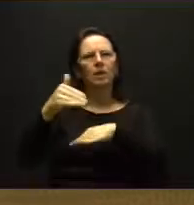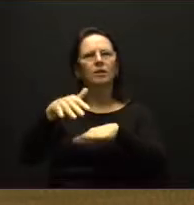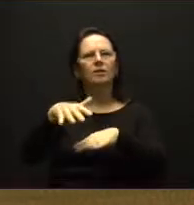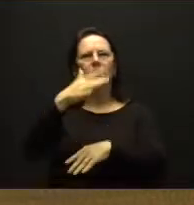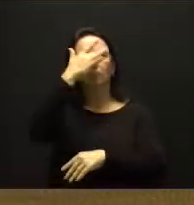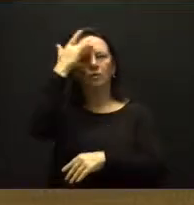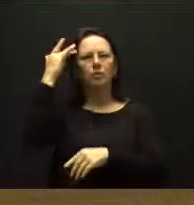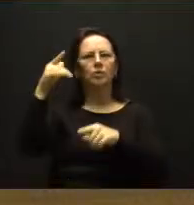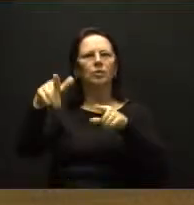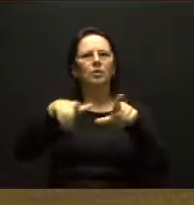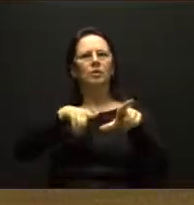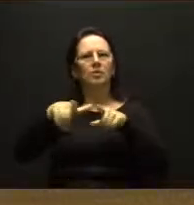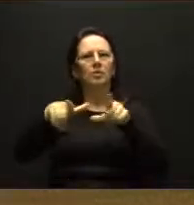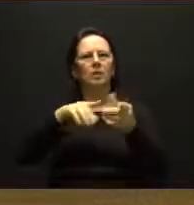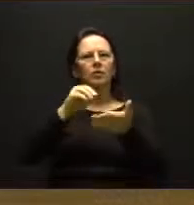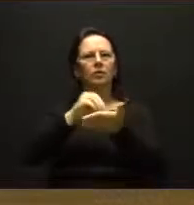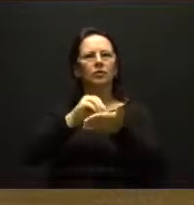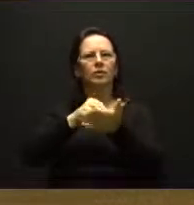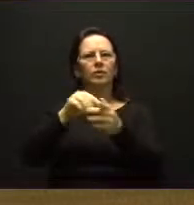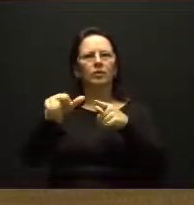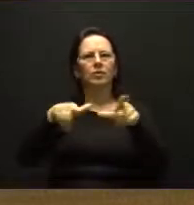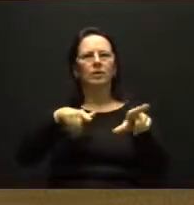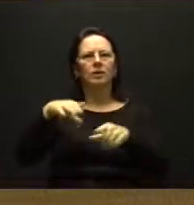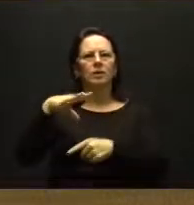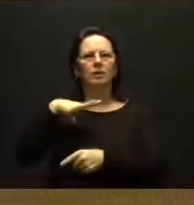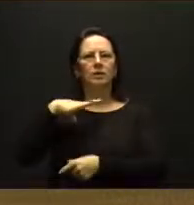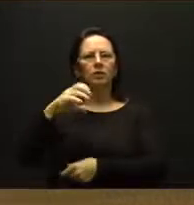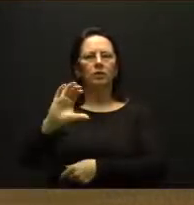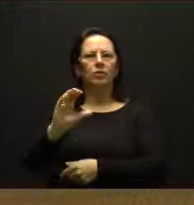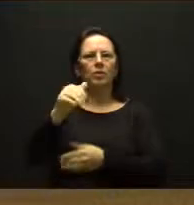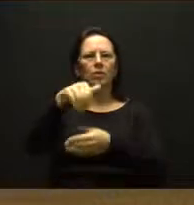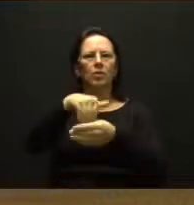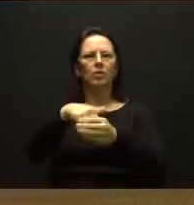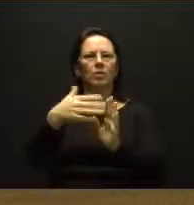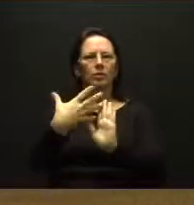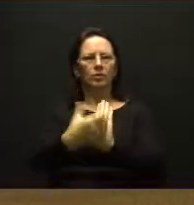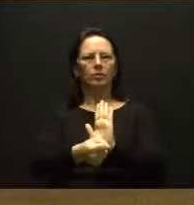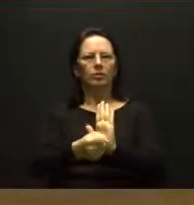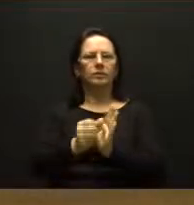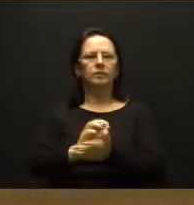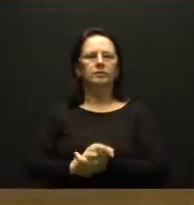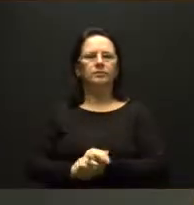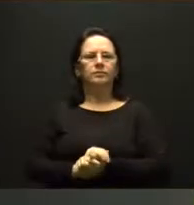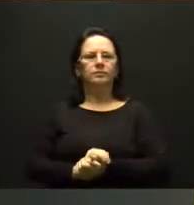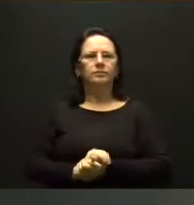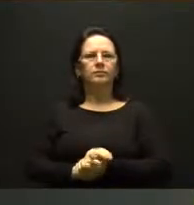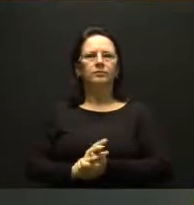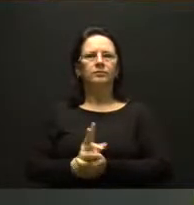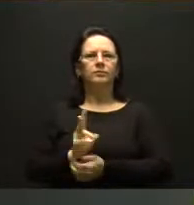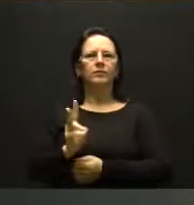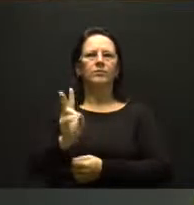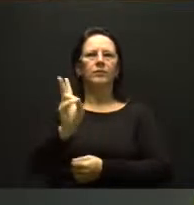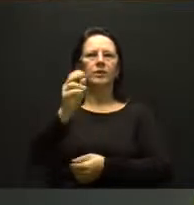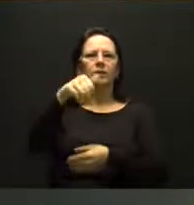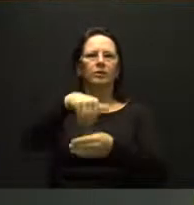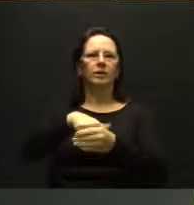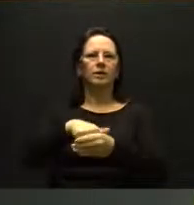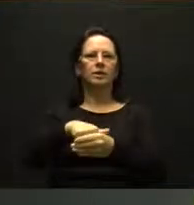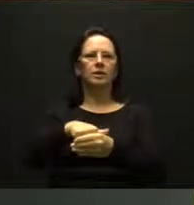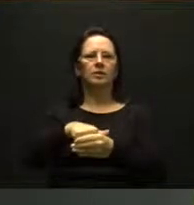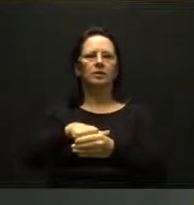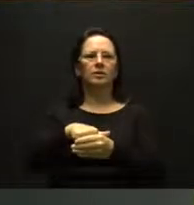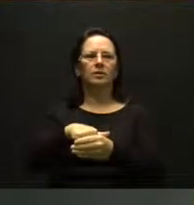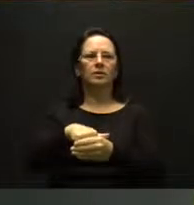desempregados de nossa região então desde já o meu voto é favorável à presidência continua em votação